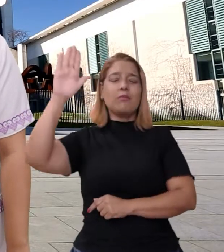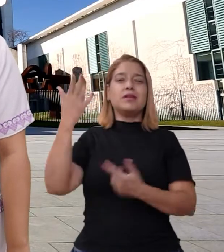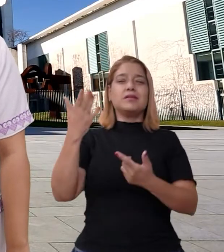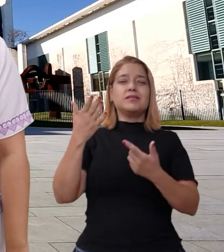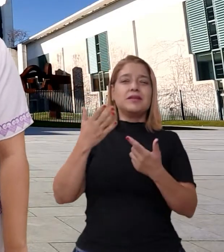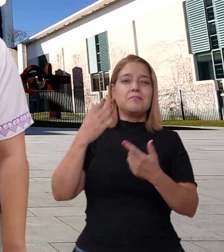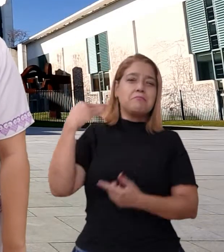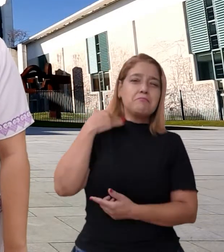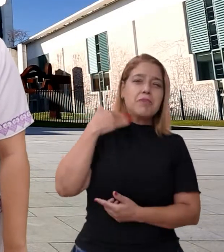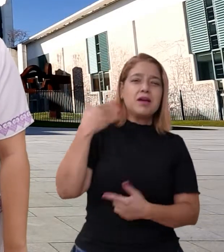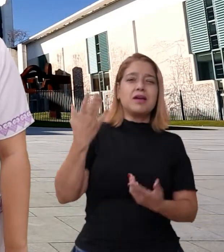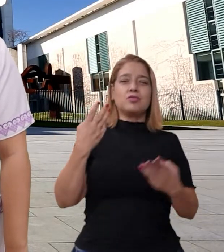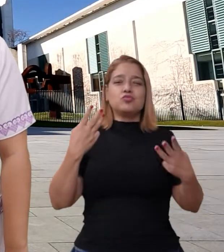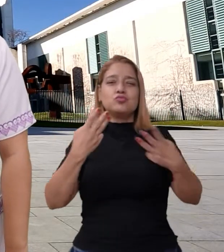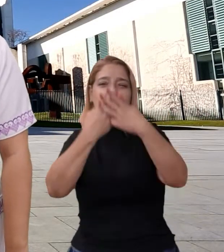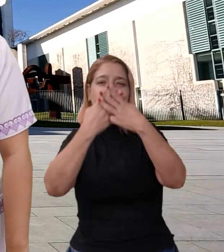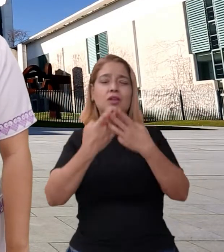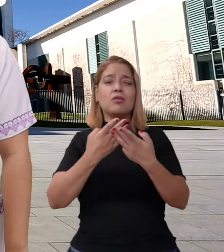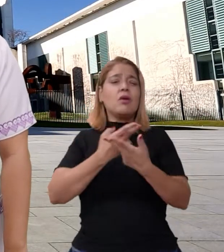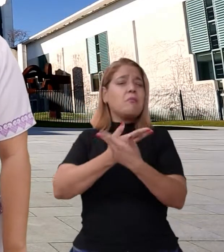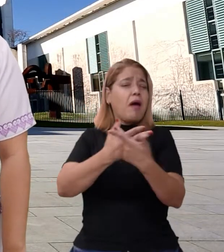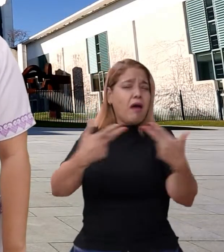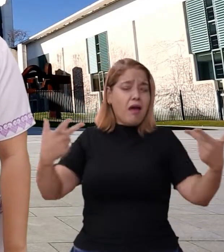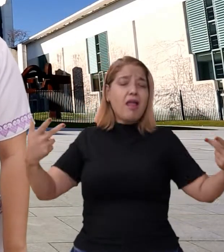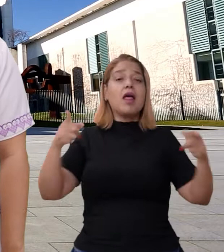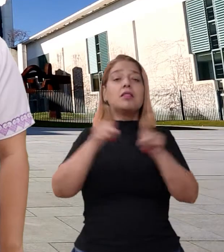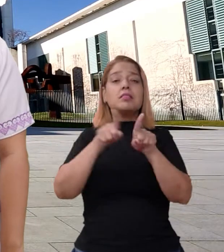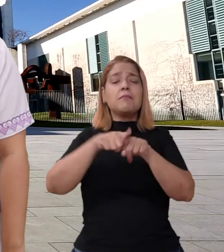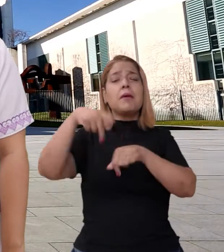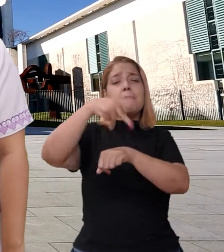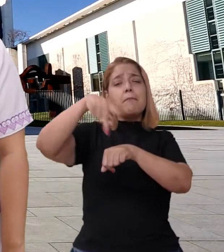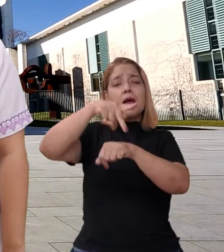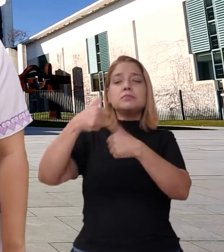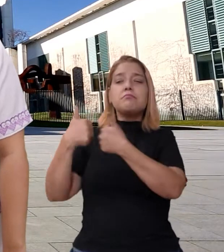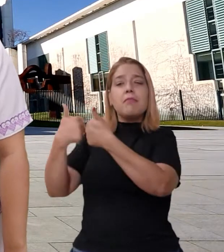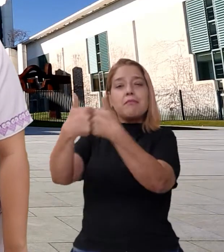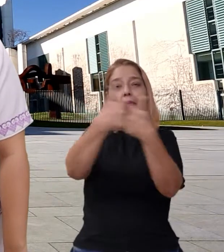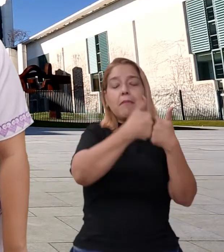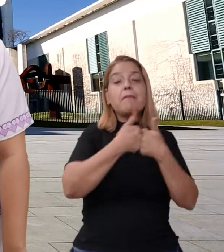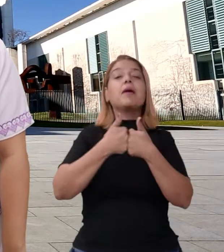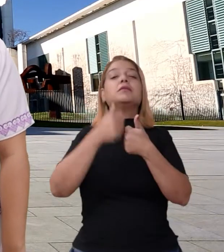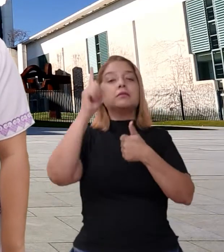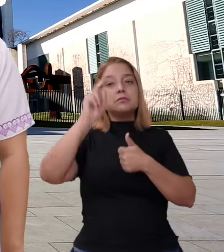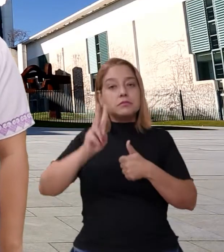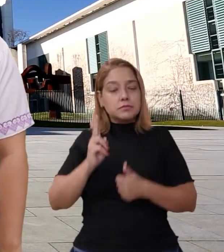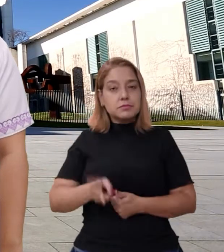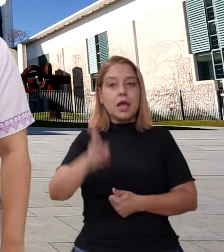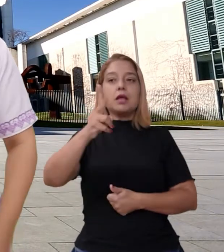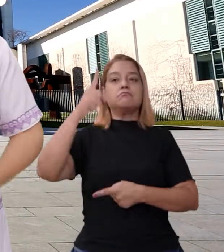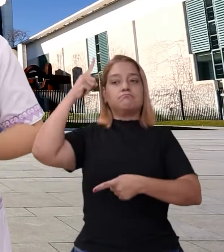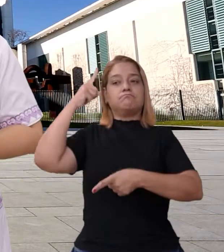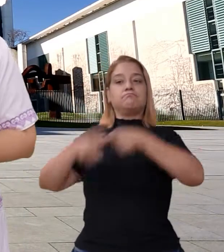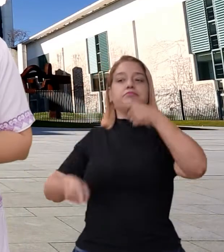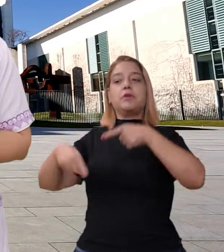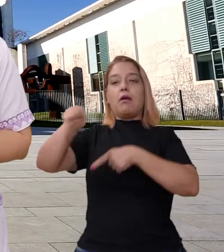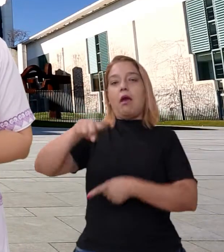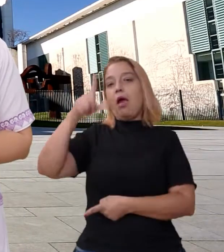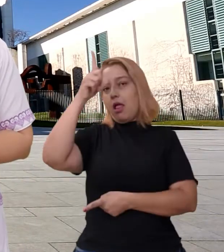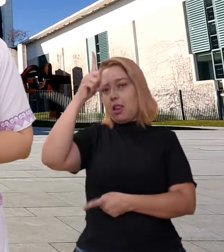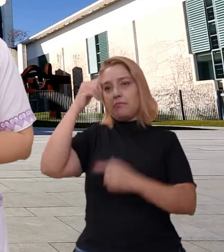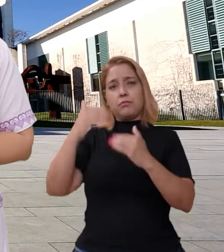banqueiros, empresários e também dos países vizinhos que se empenharam em impedir a Alemanha de se